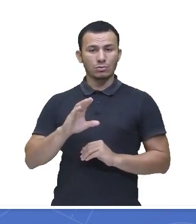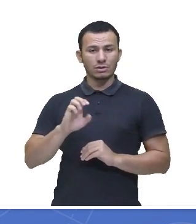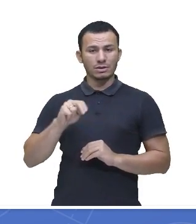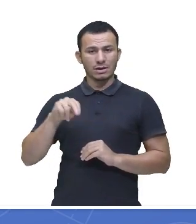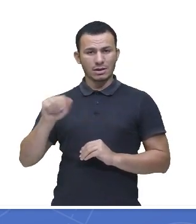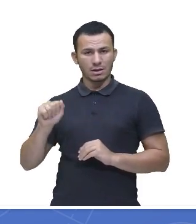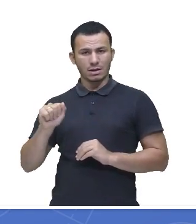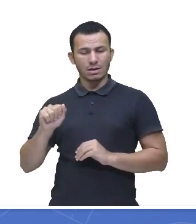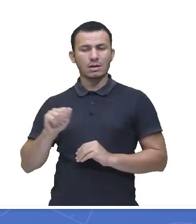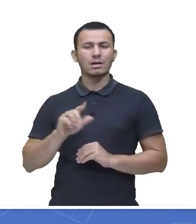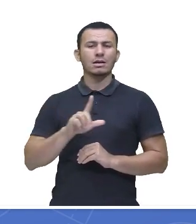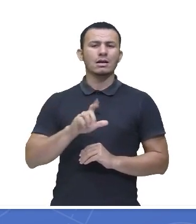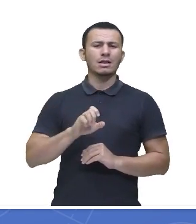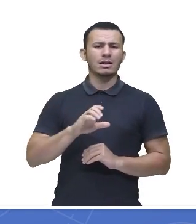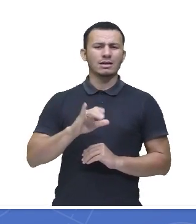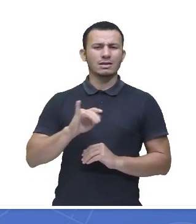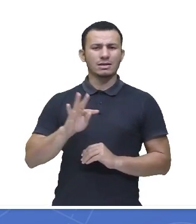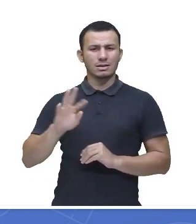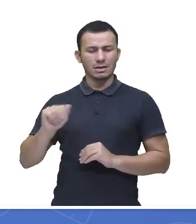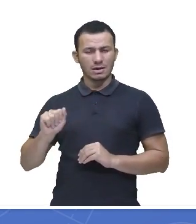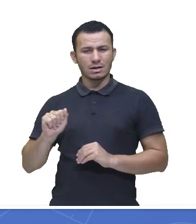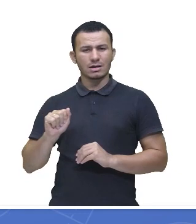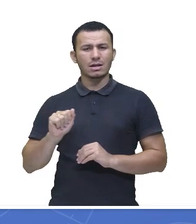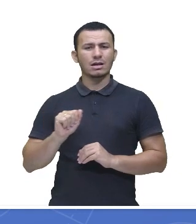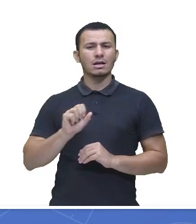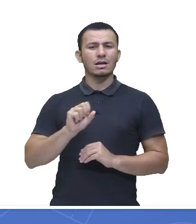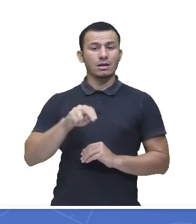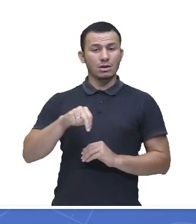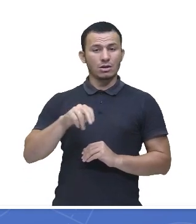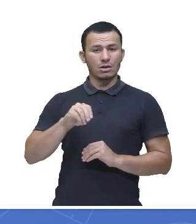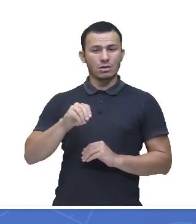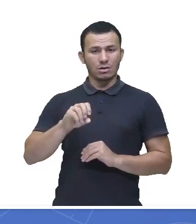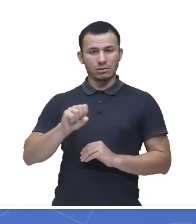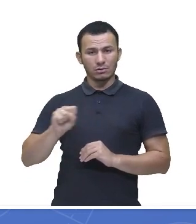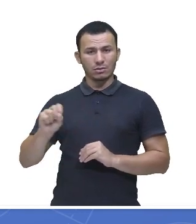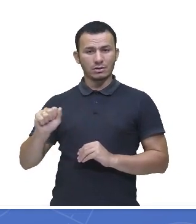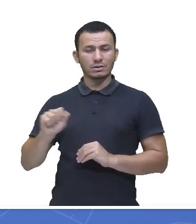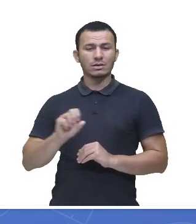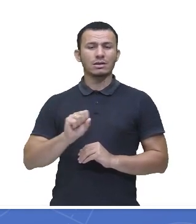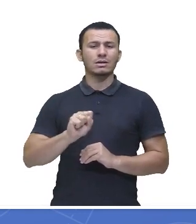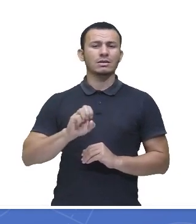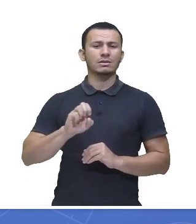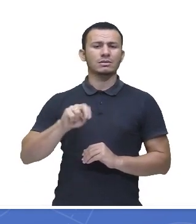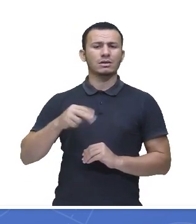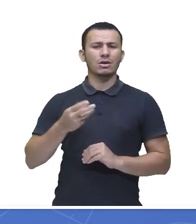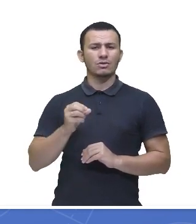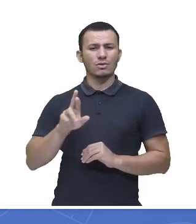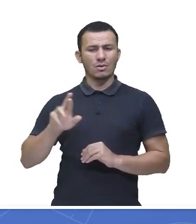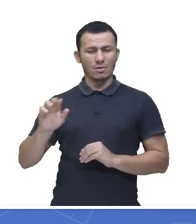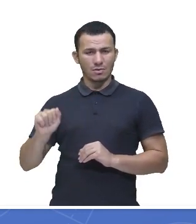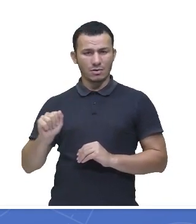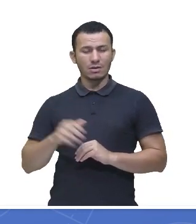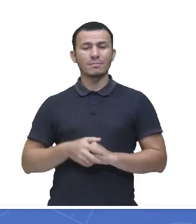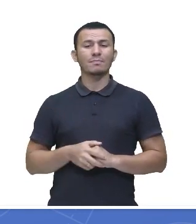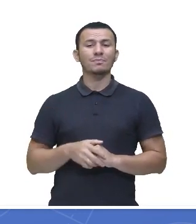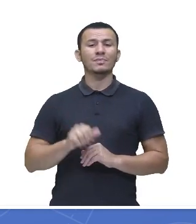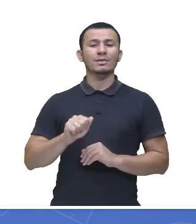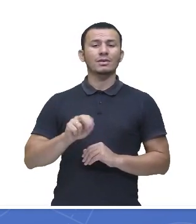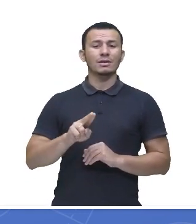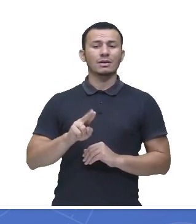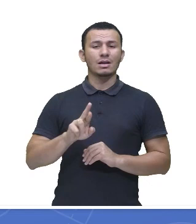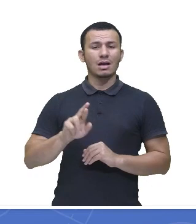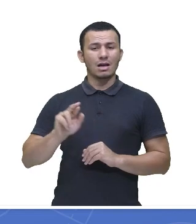do Lecita, Nossa Senhora de Nazaré. Do Áurea Braga, né? Olha aí o Áurea Braga,